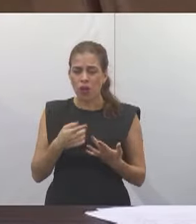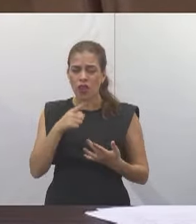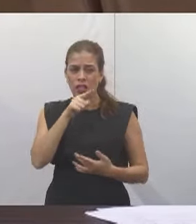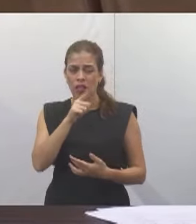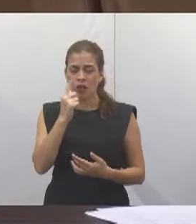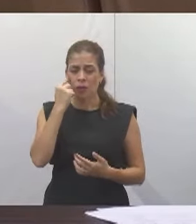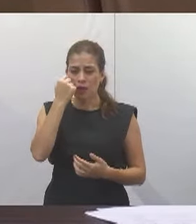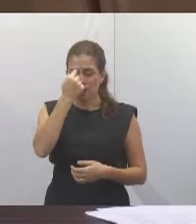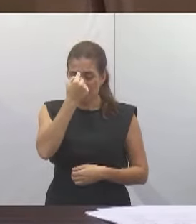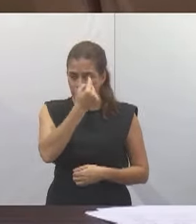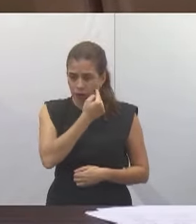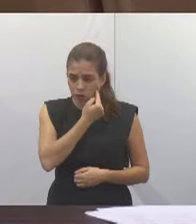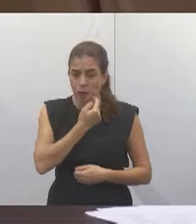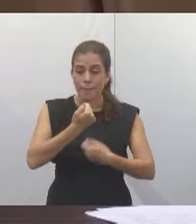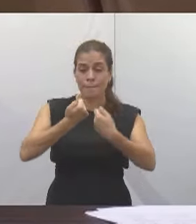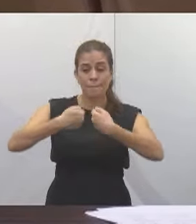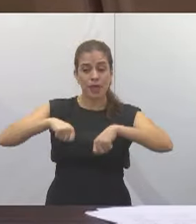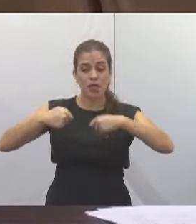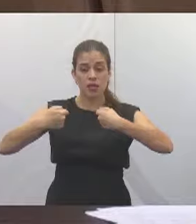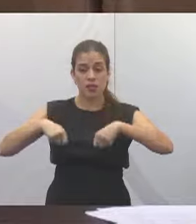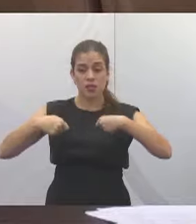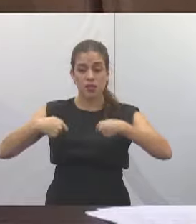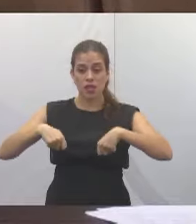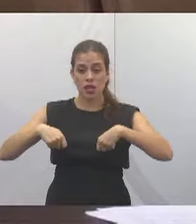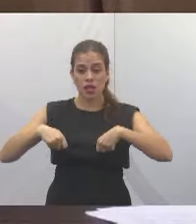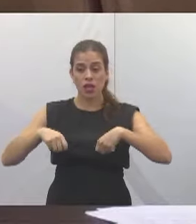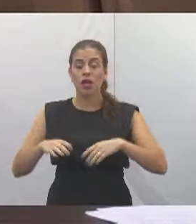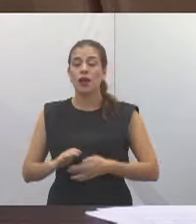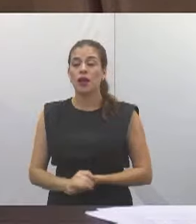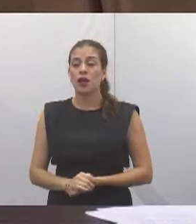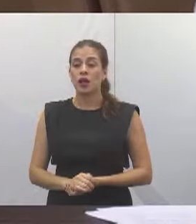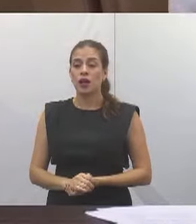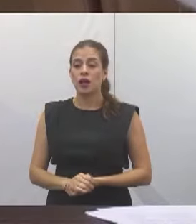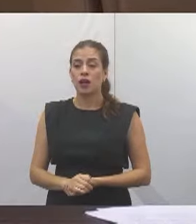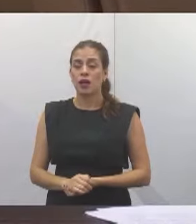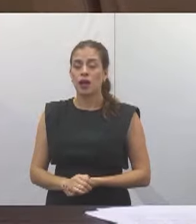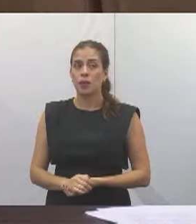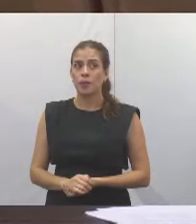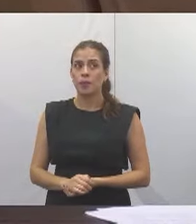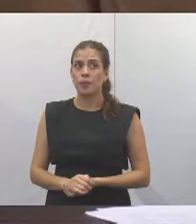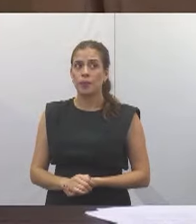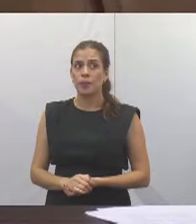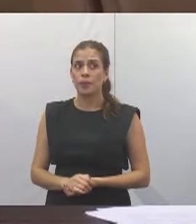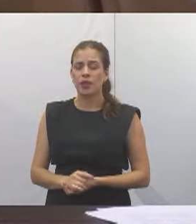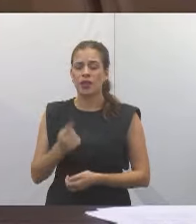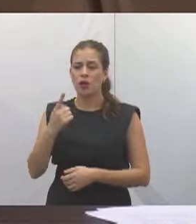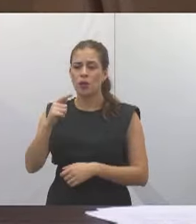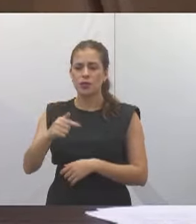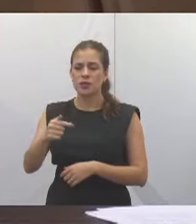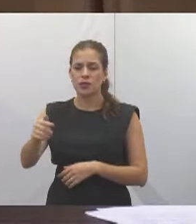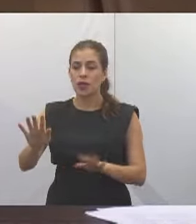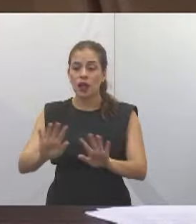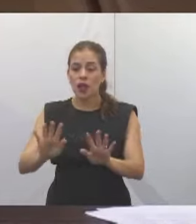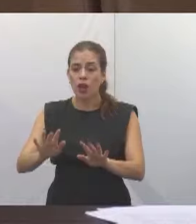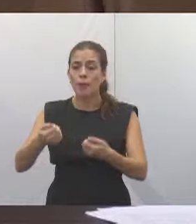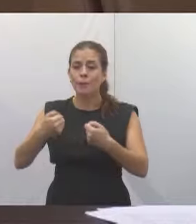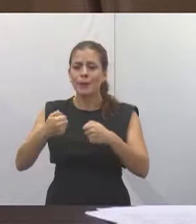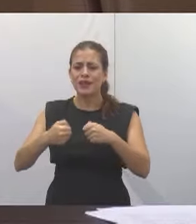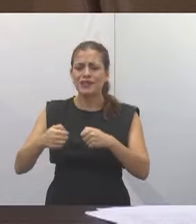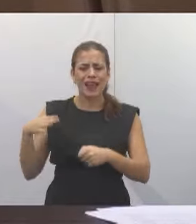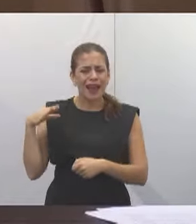Lua, precisa, não é precisa para daqui uma semana, não, precisa para